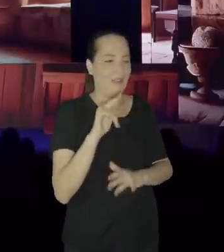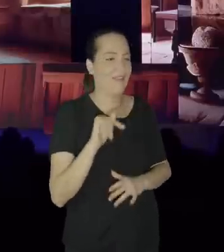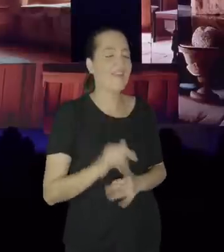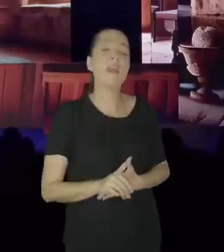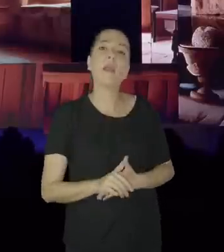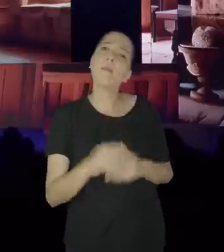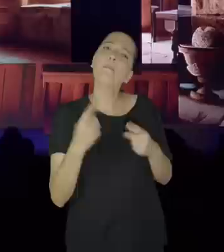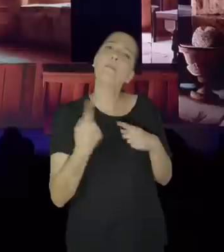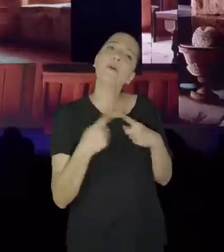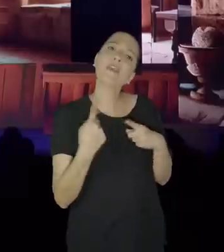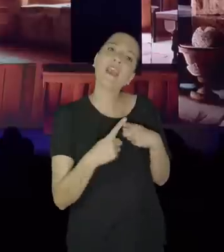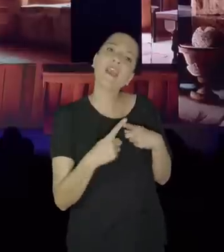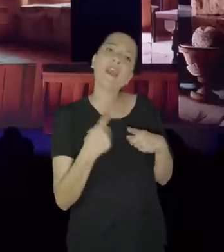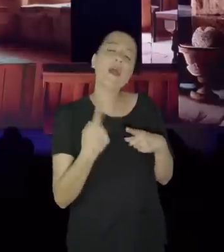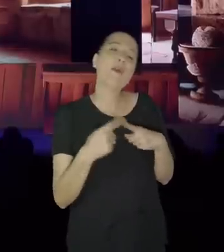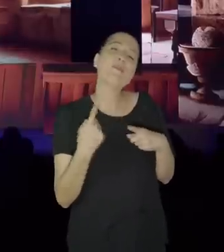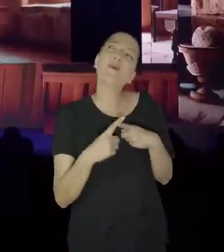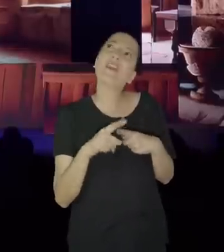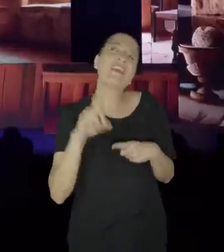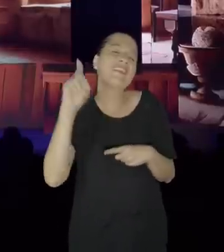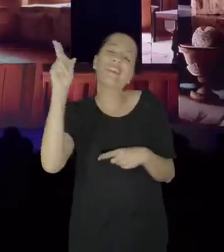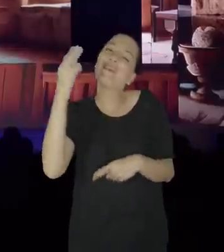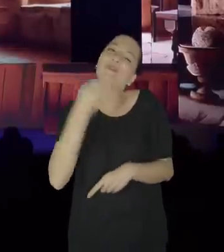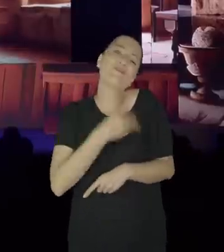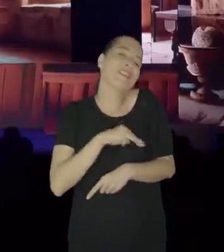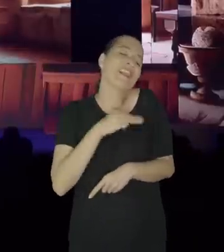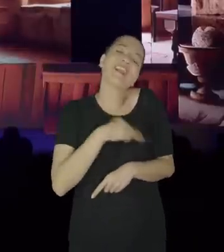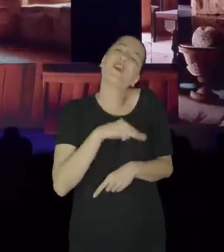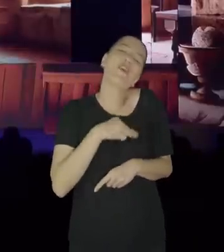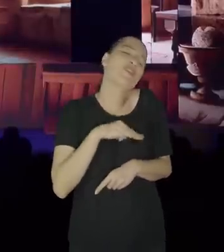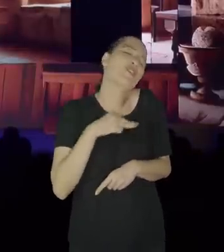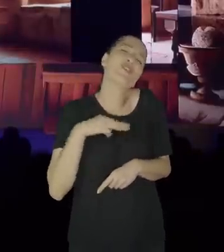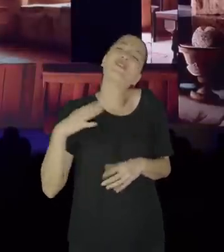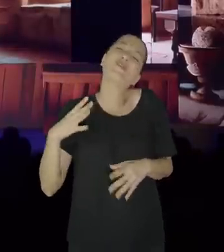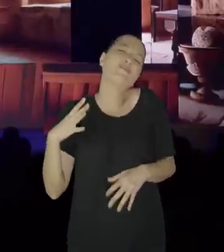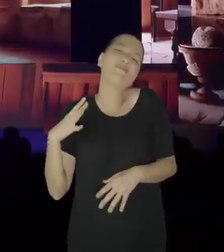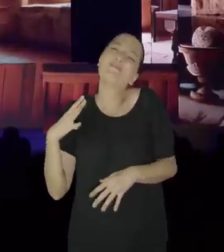Tudo isso porque a misericórdia do nosso Deus é muito grande.